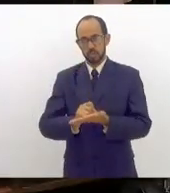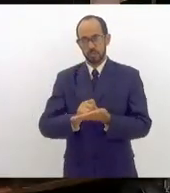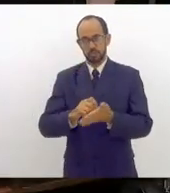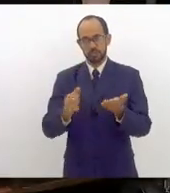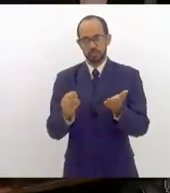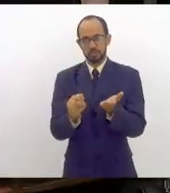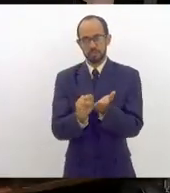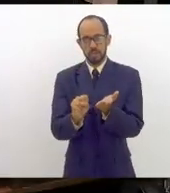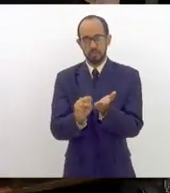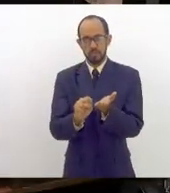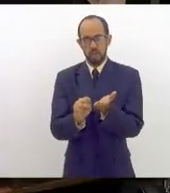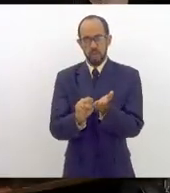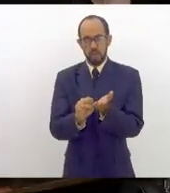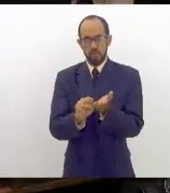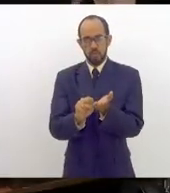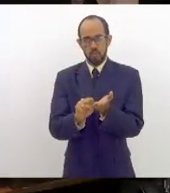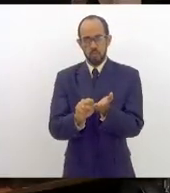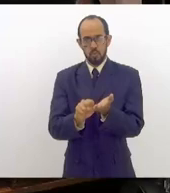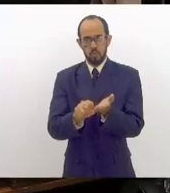deputado André.